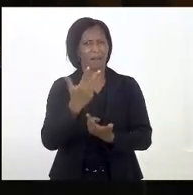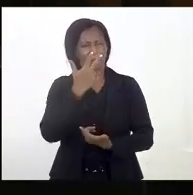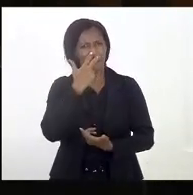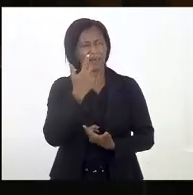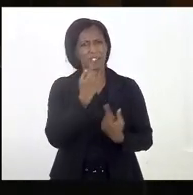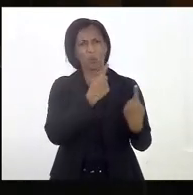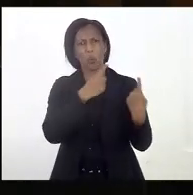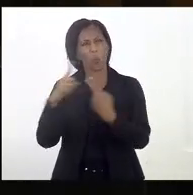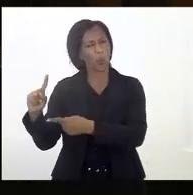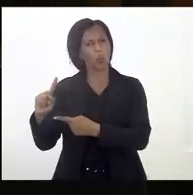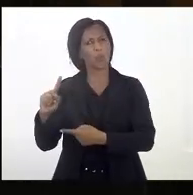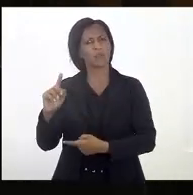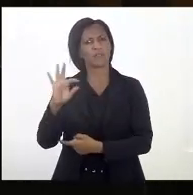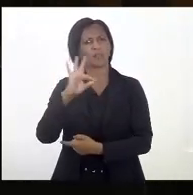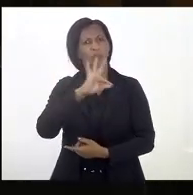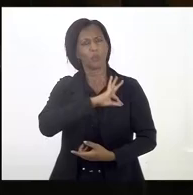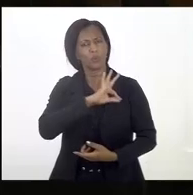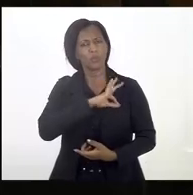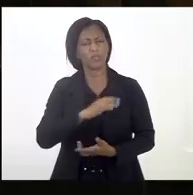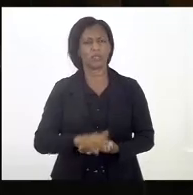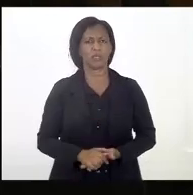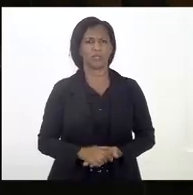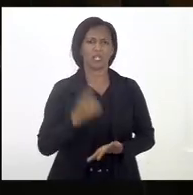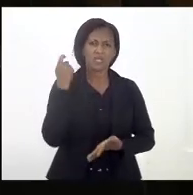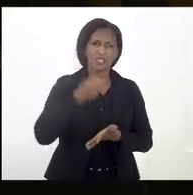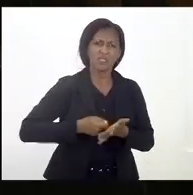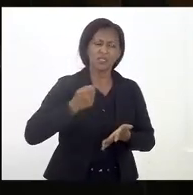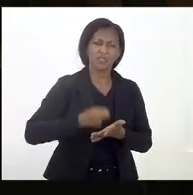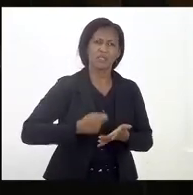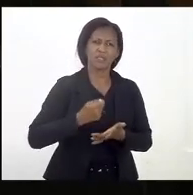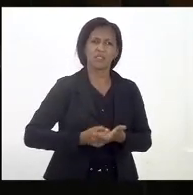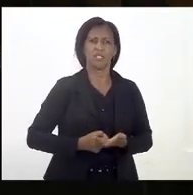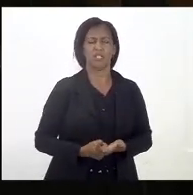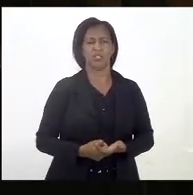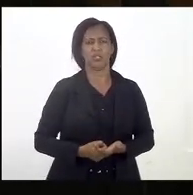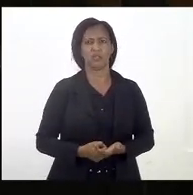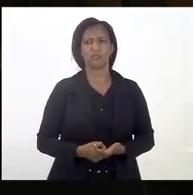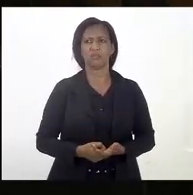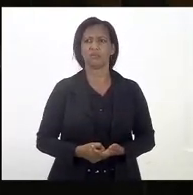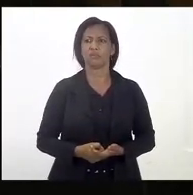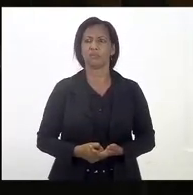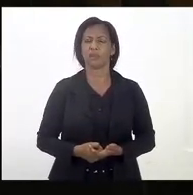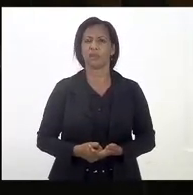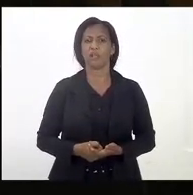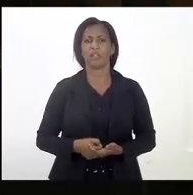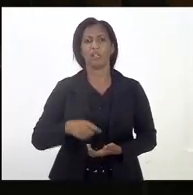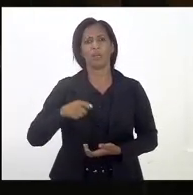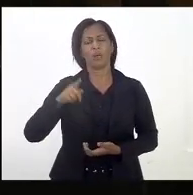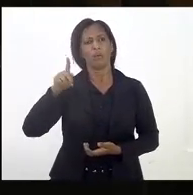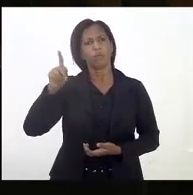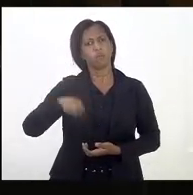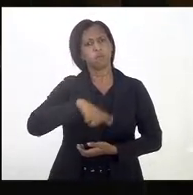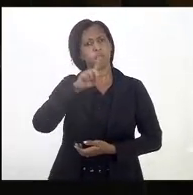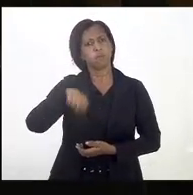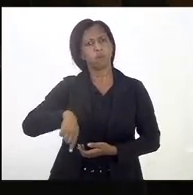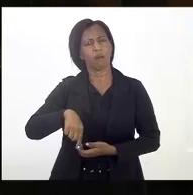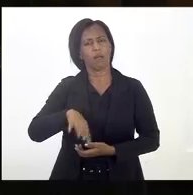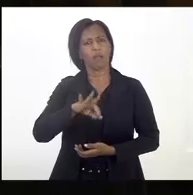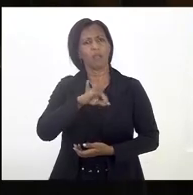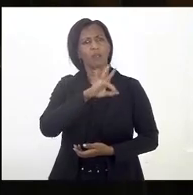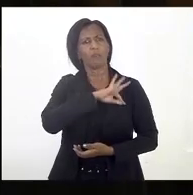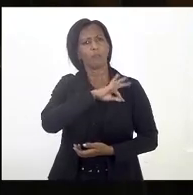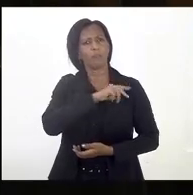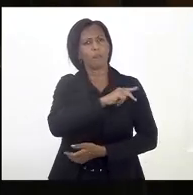contra as nossas polícias que insiste em defender Inclusive pasmem a extinção da Polícia Militar a